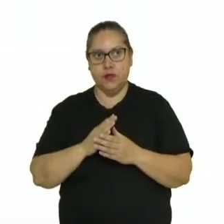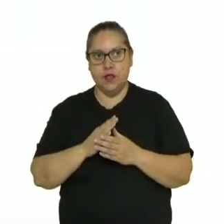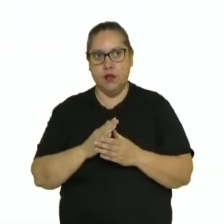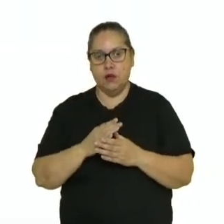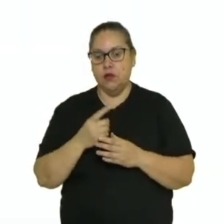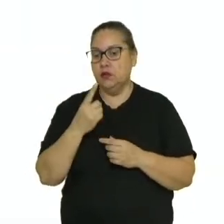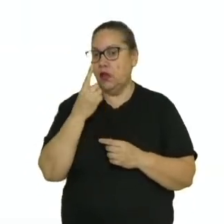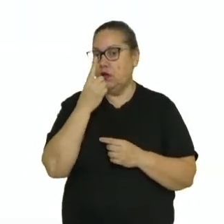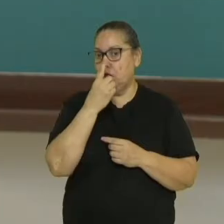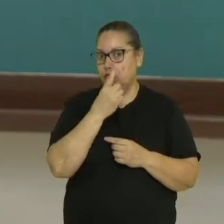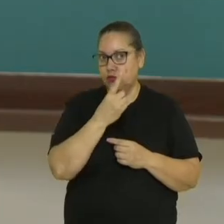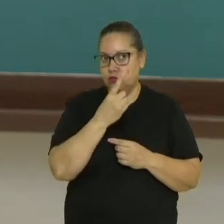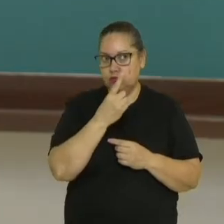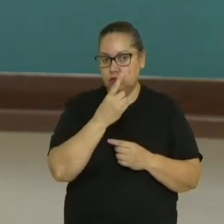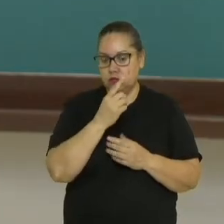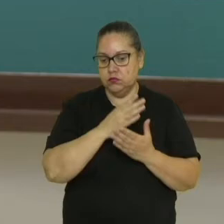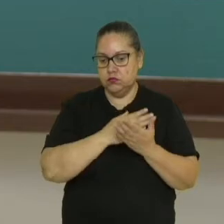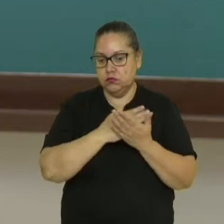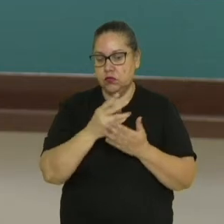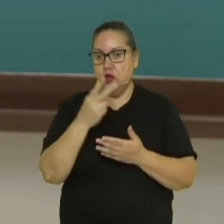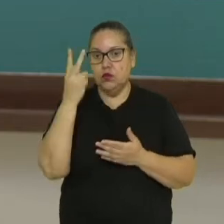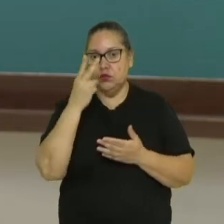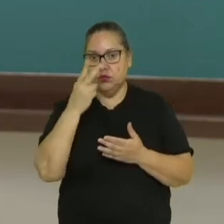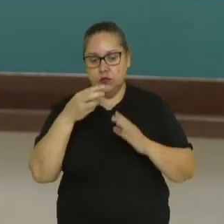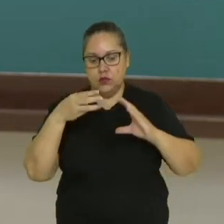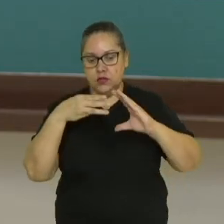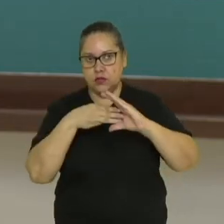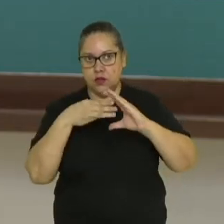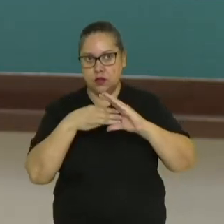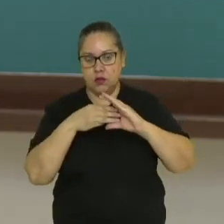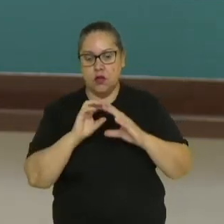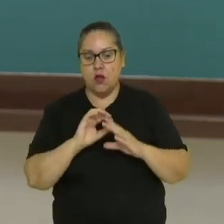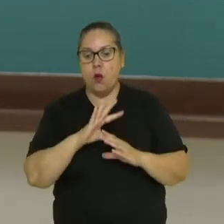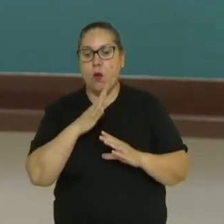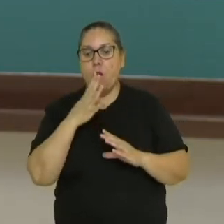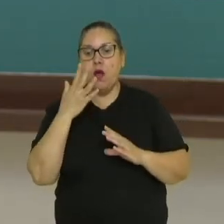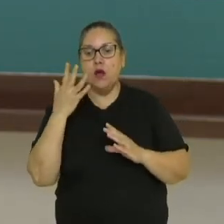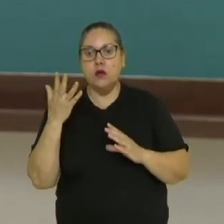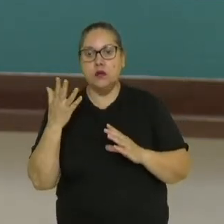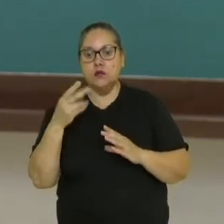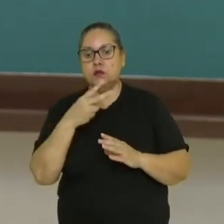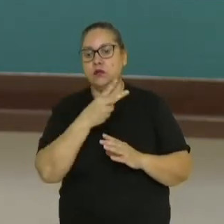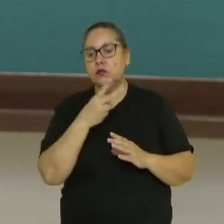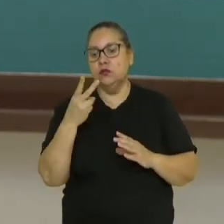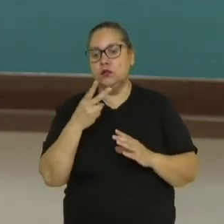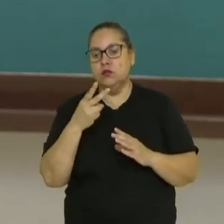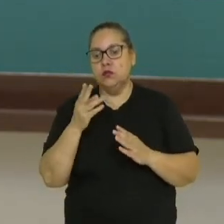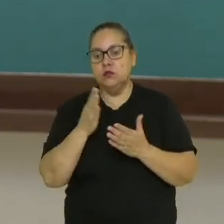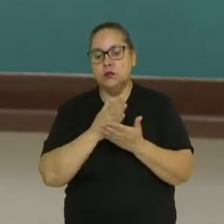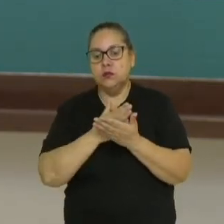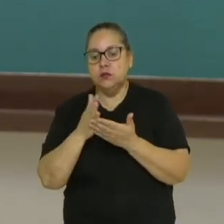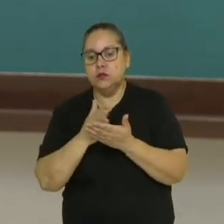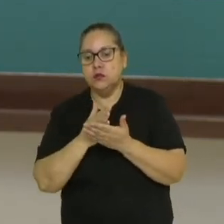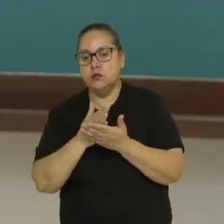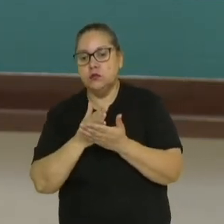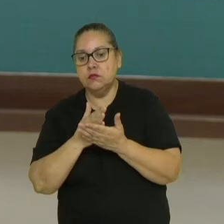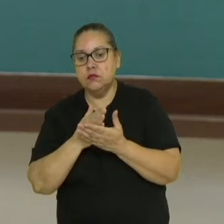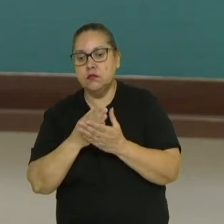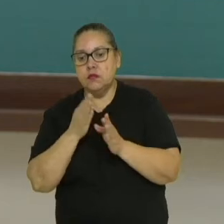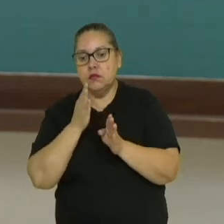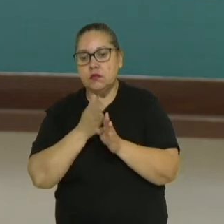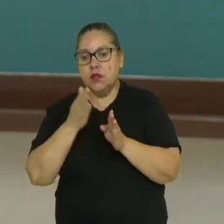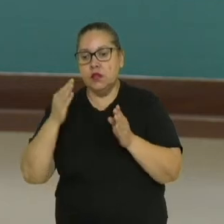meiose 1, eu originei duas células. Qual das duas que vão se dividir na meiose 2?